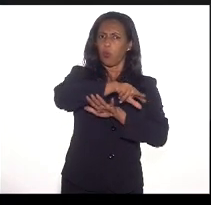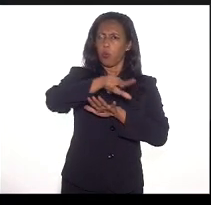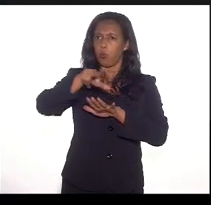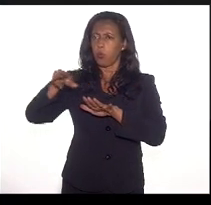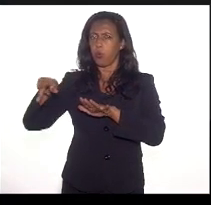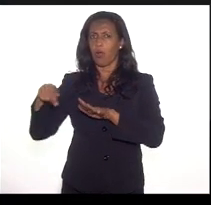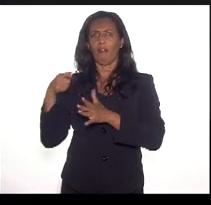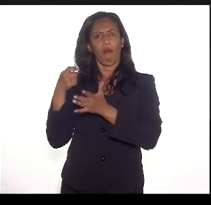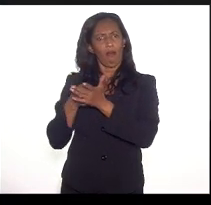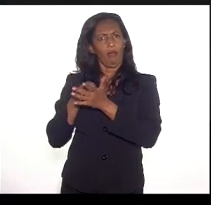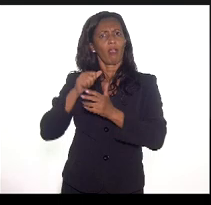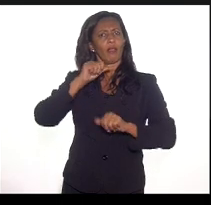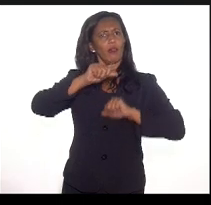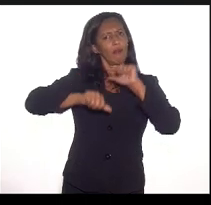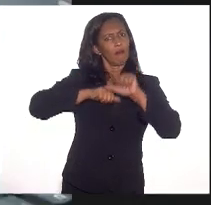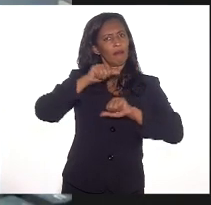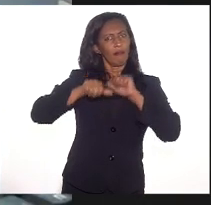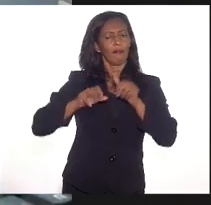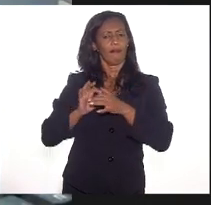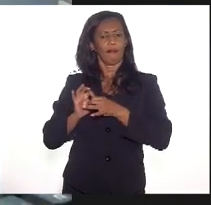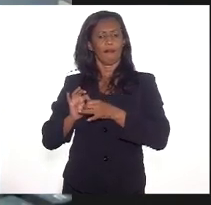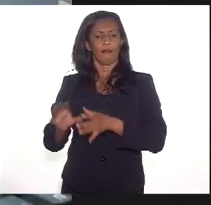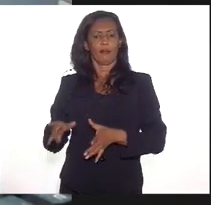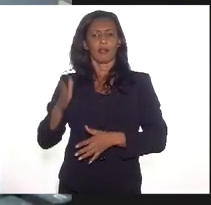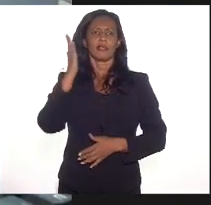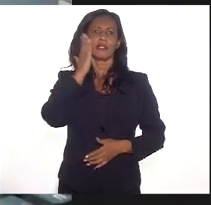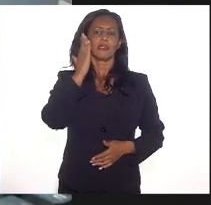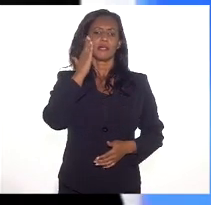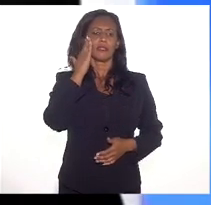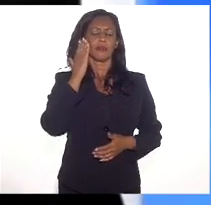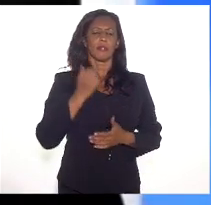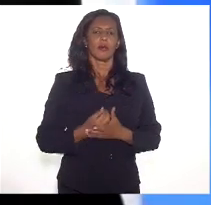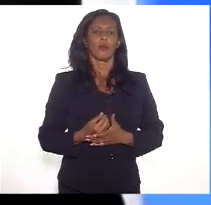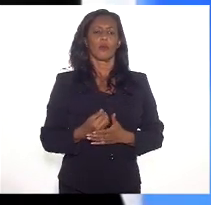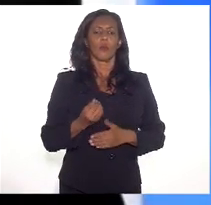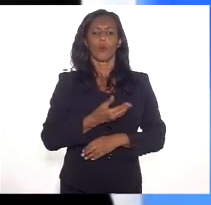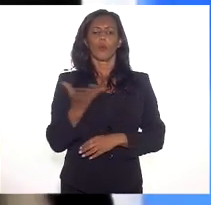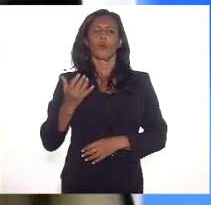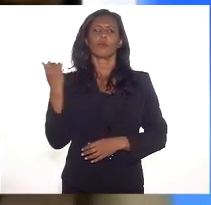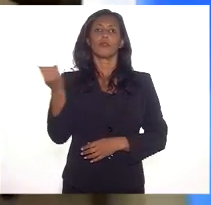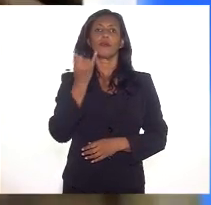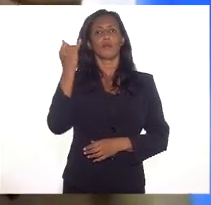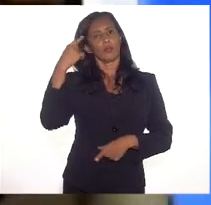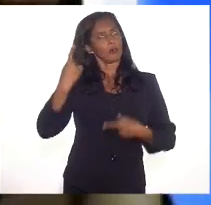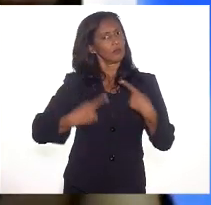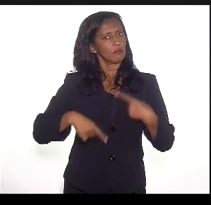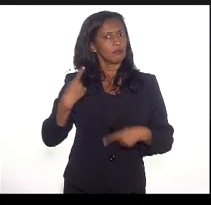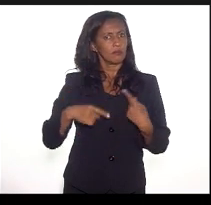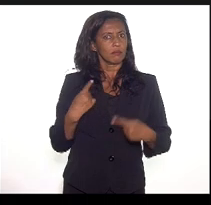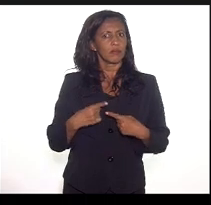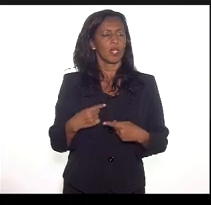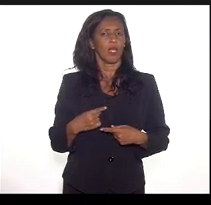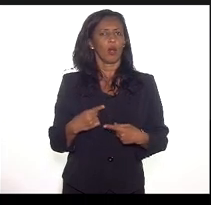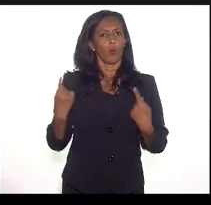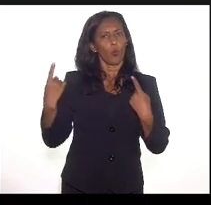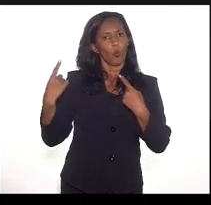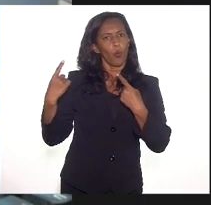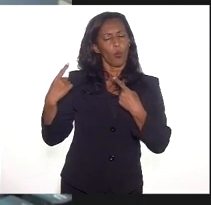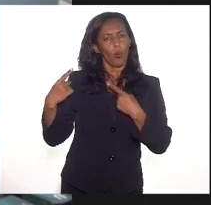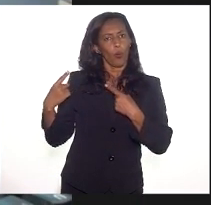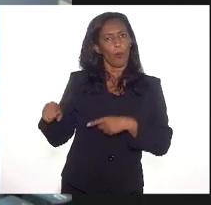ali de torná-lo autorizativo. Sabemos o quanto que é importante o debate de combate à